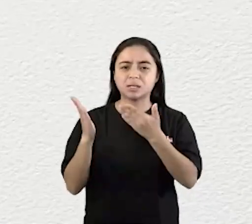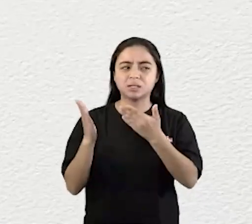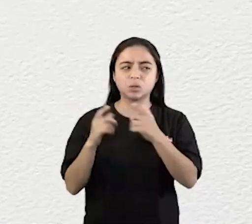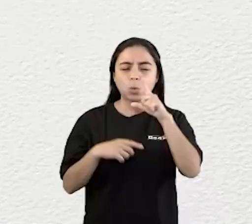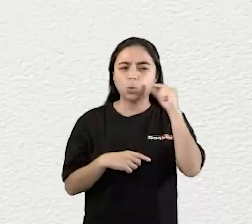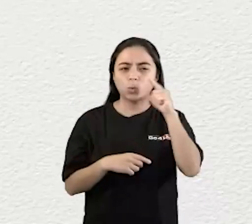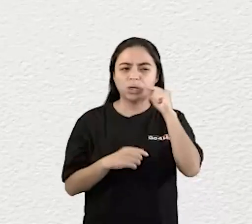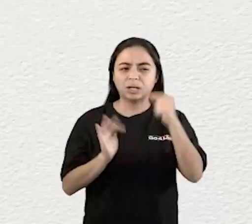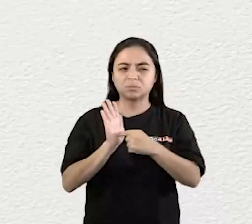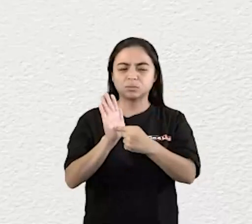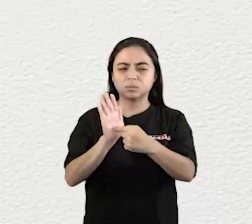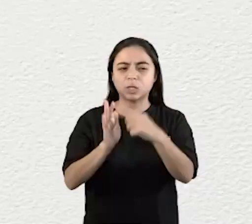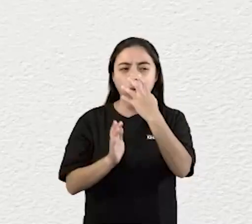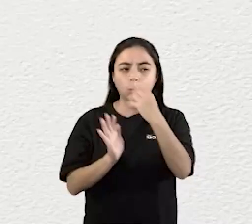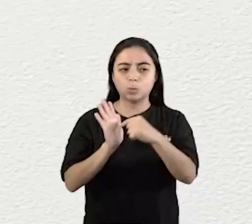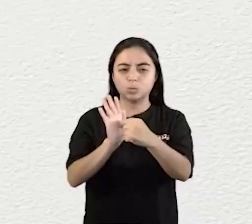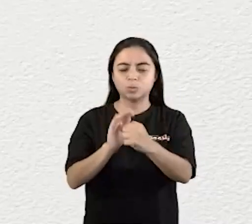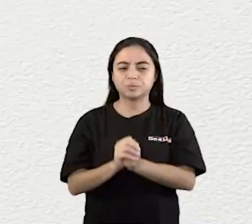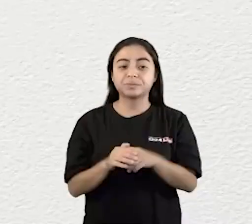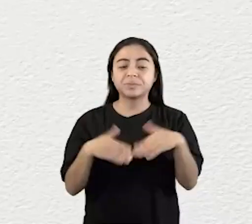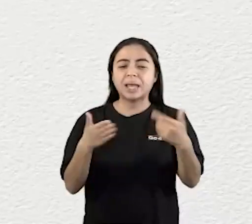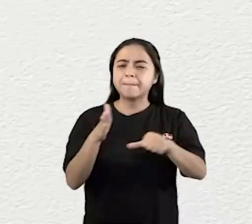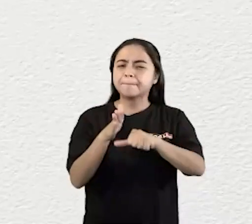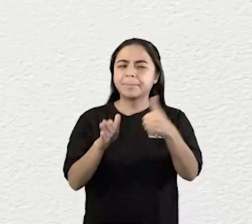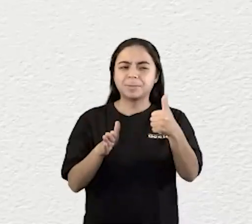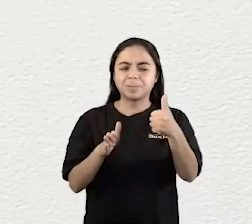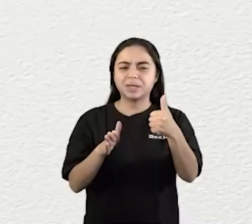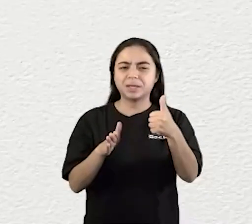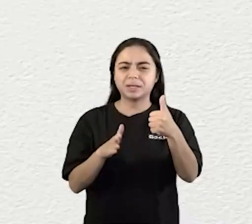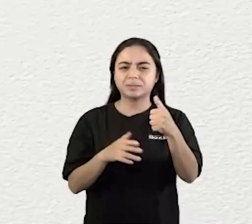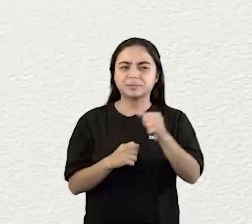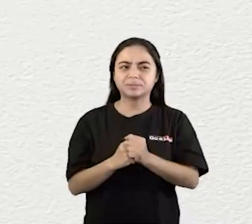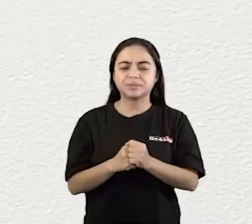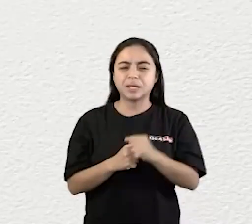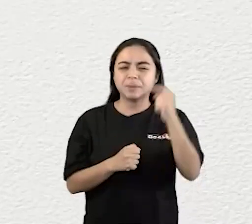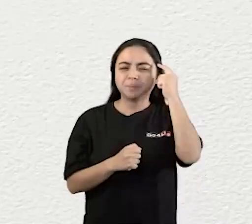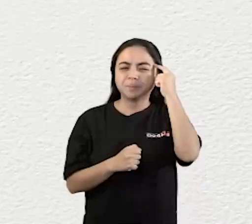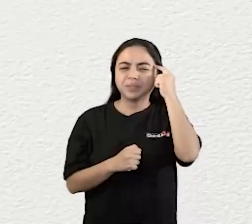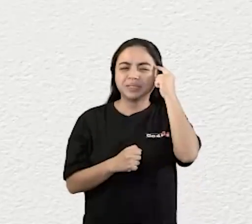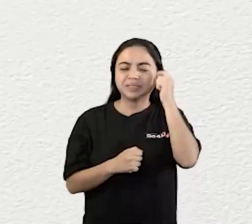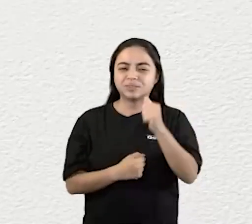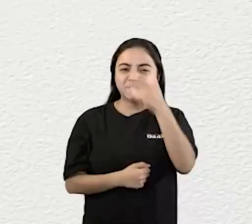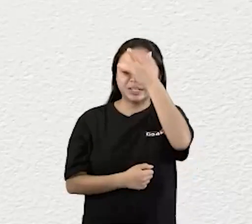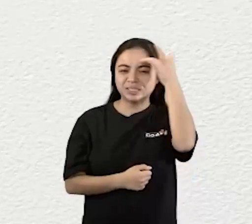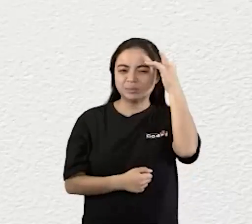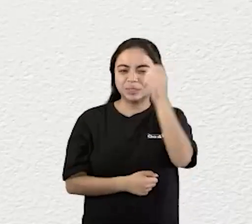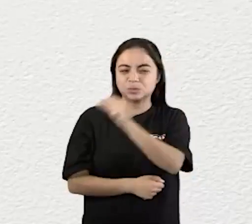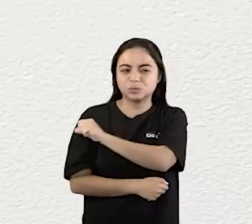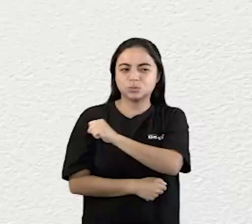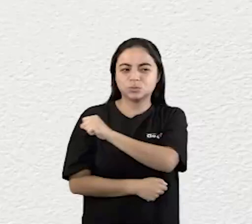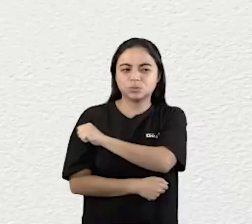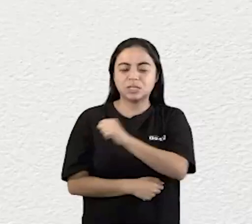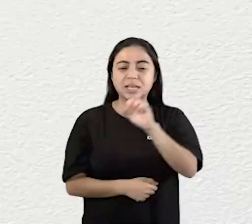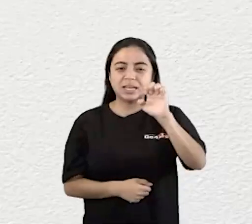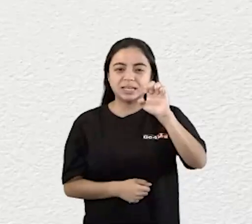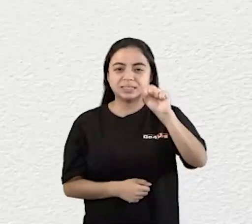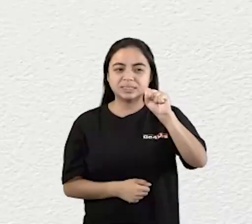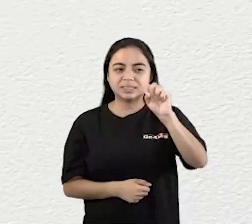um gato, a primeira doença, em homenagem aos cariocas, sem dúvida, é a